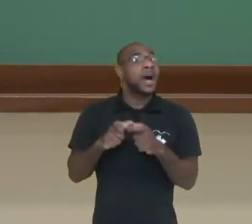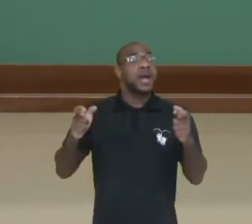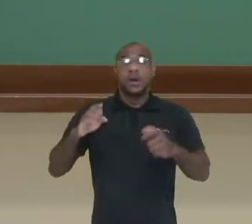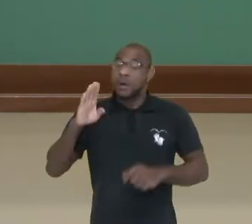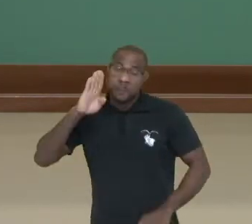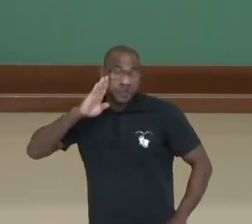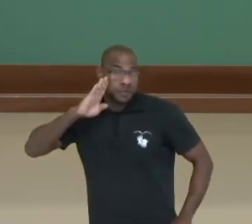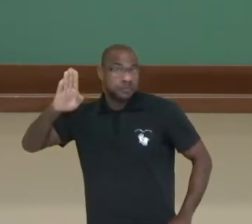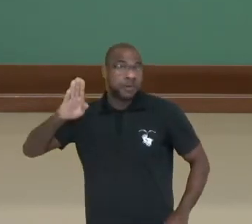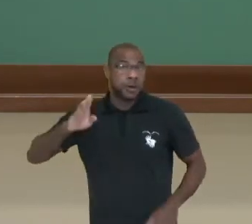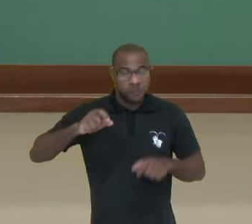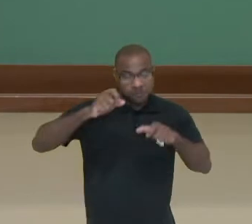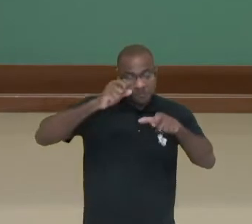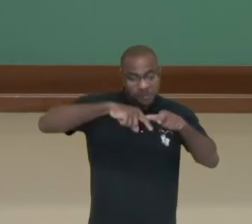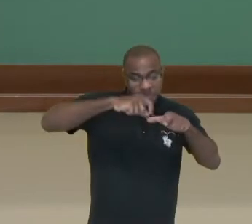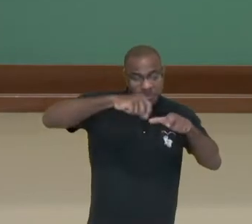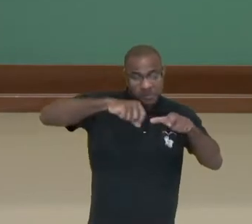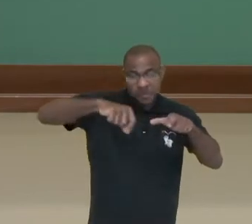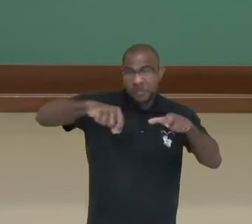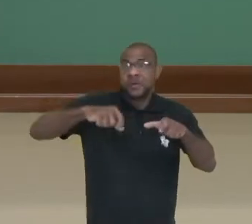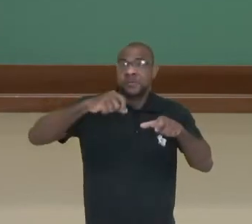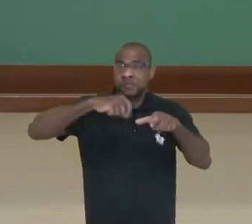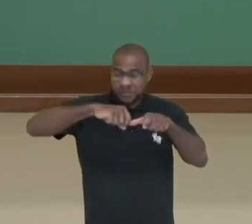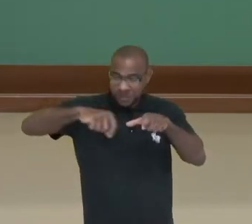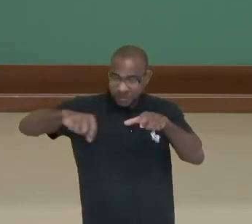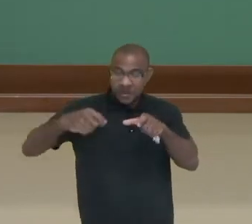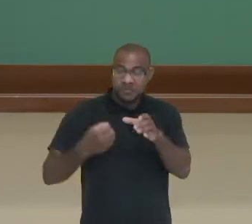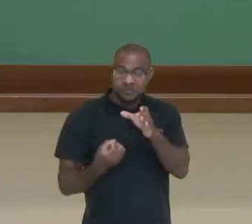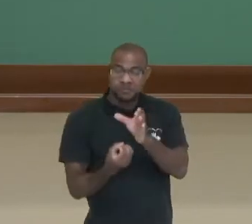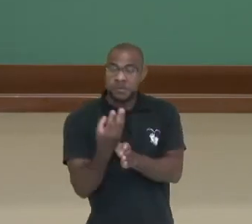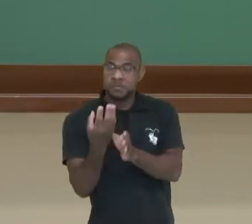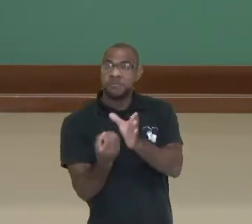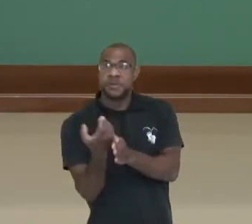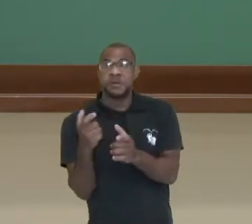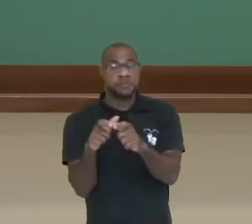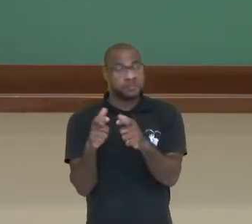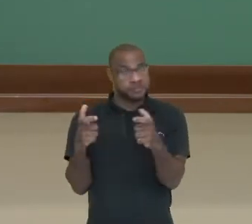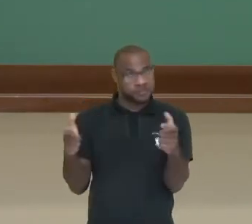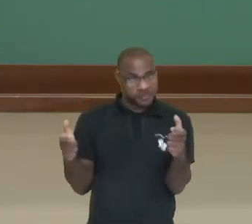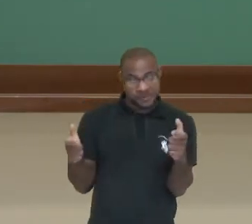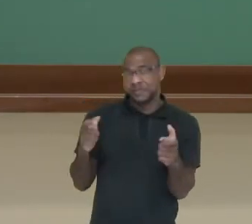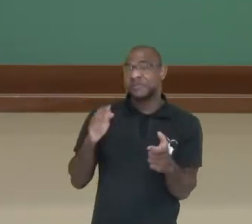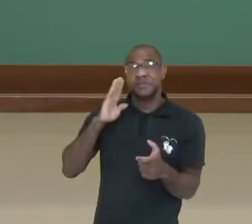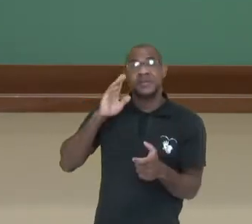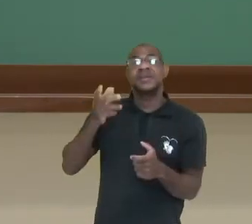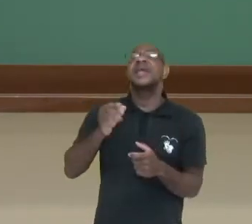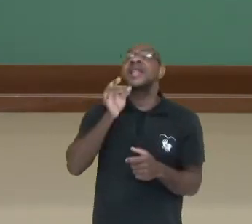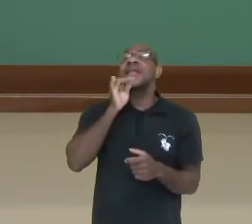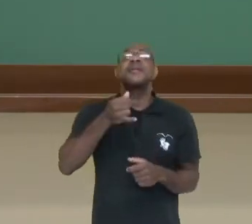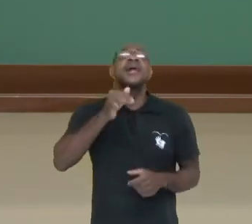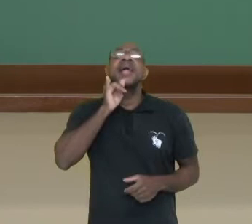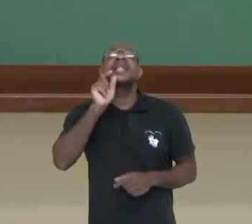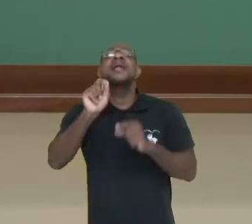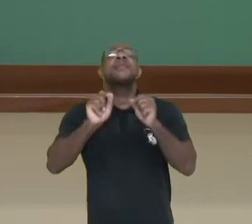produtor, como por exemplo o café. Mas também o Brasil é grande devido às frentes agrícolas, exportador da soja.